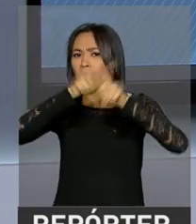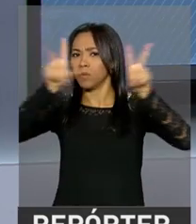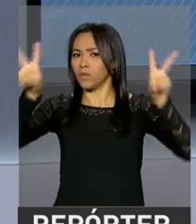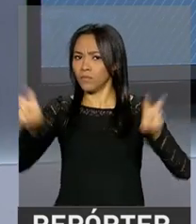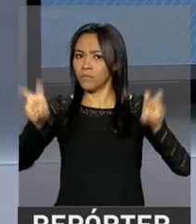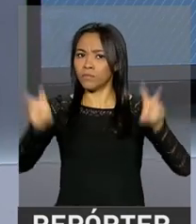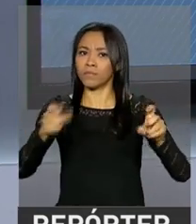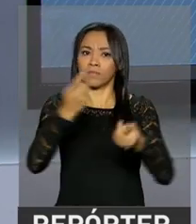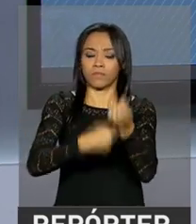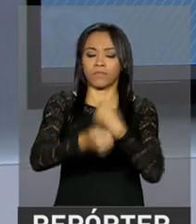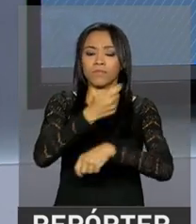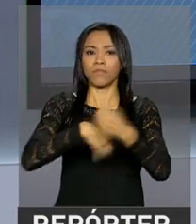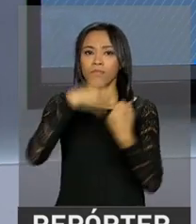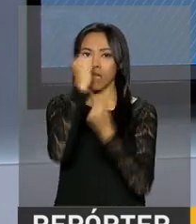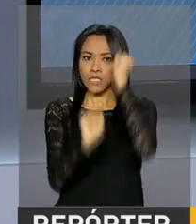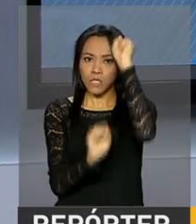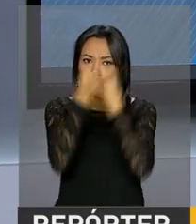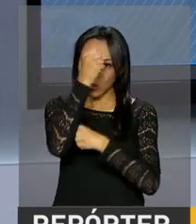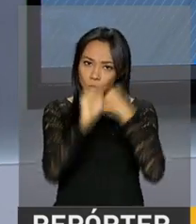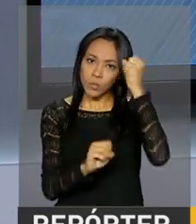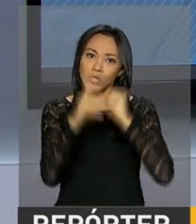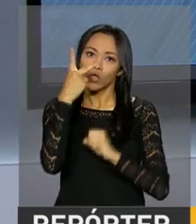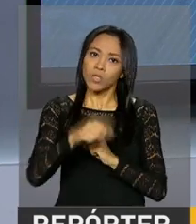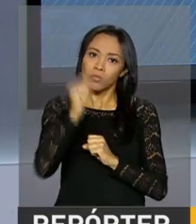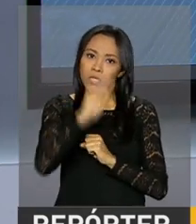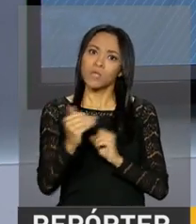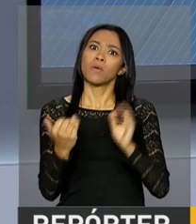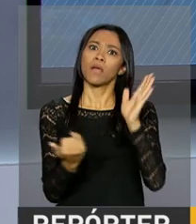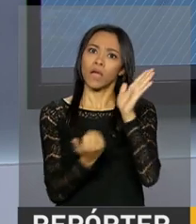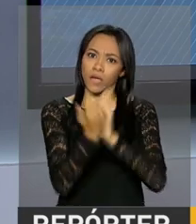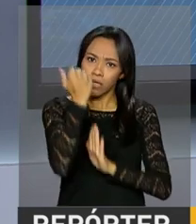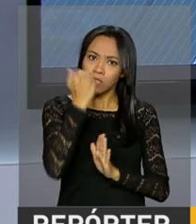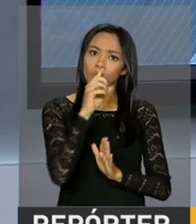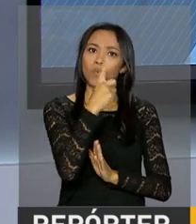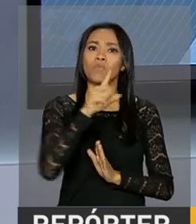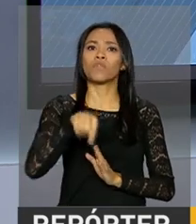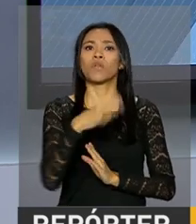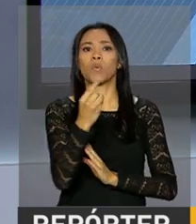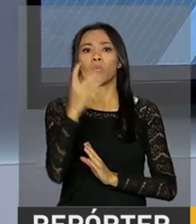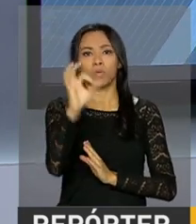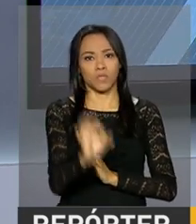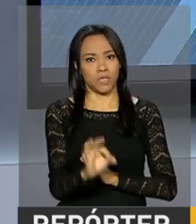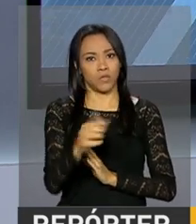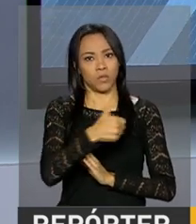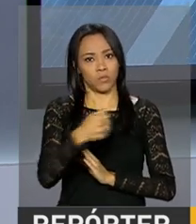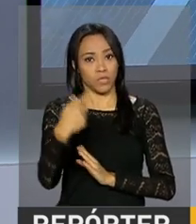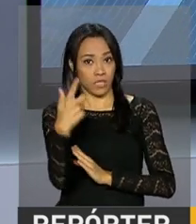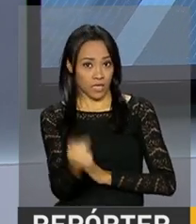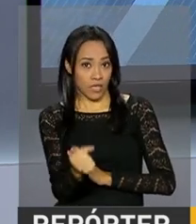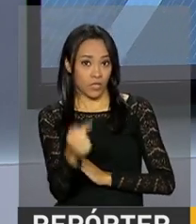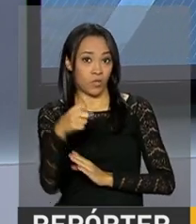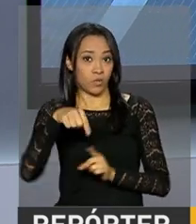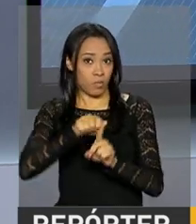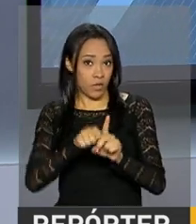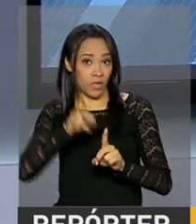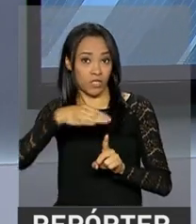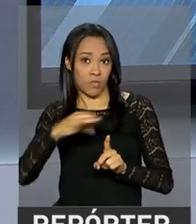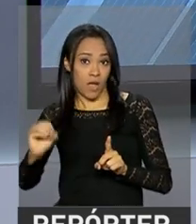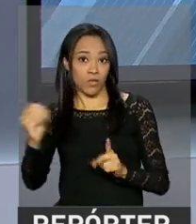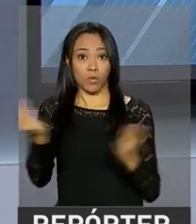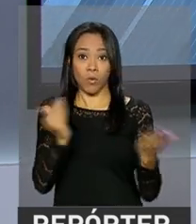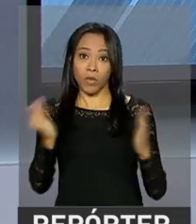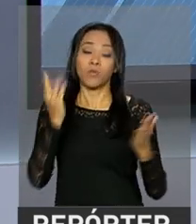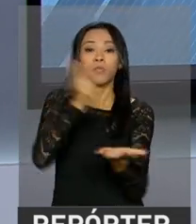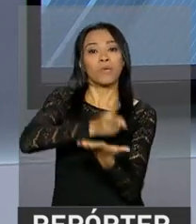produção das indústrias brasileiras cresceu 1,1 em março de 2017 na comparação com março de